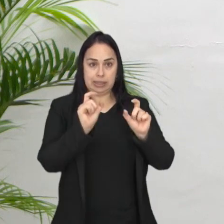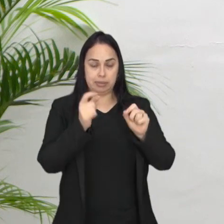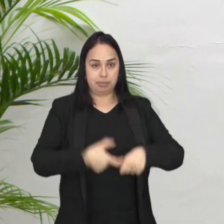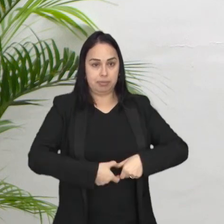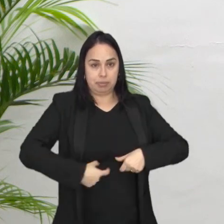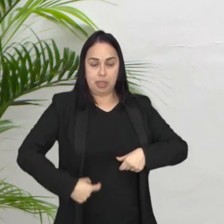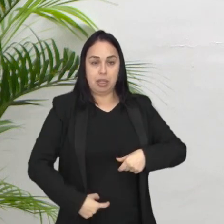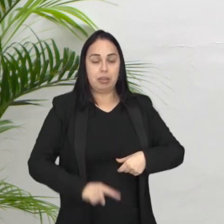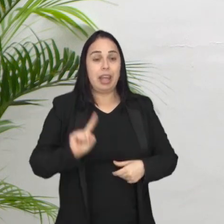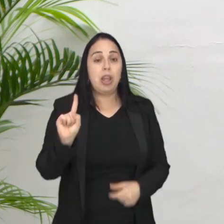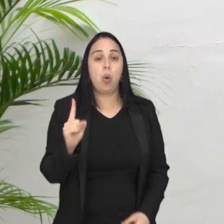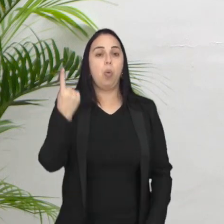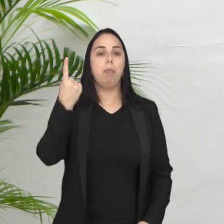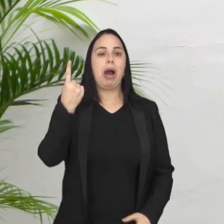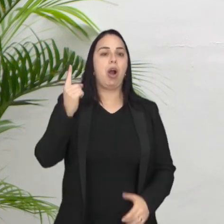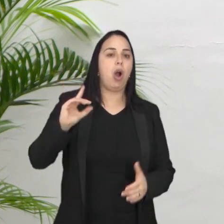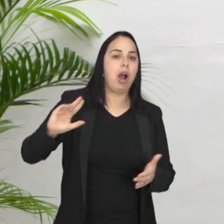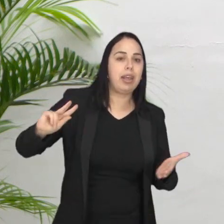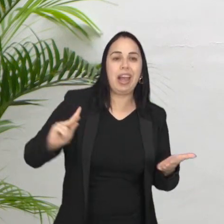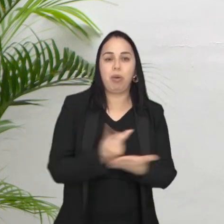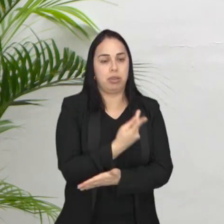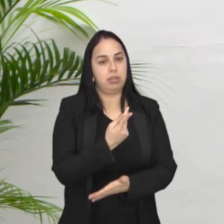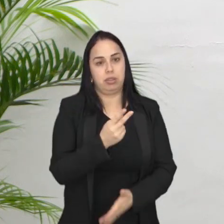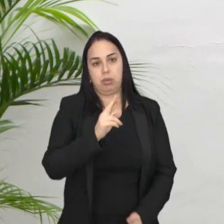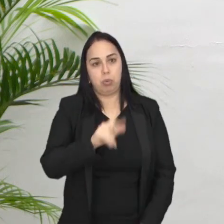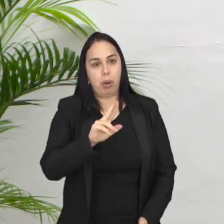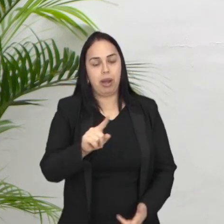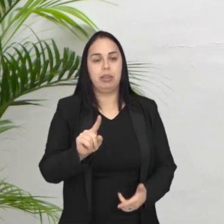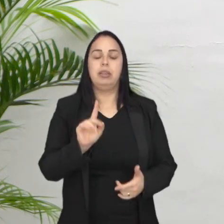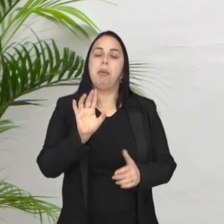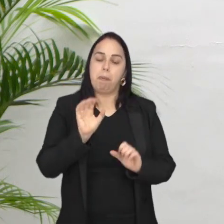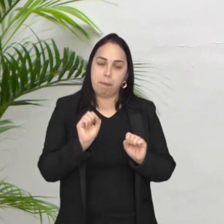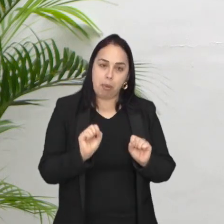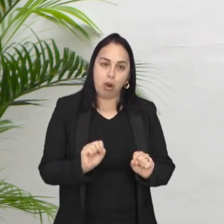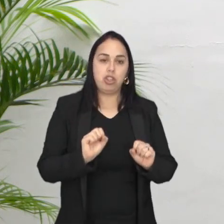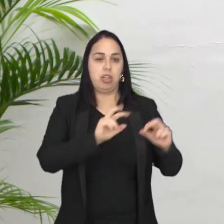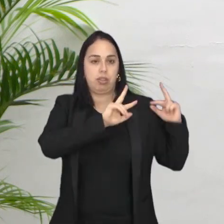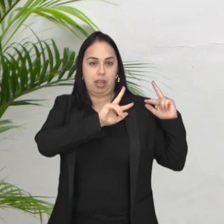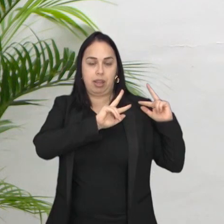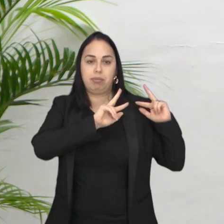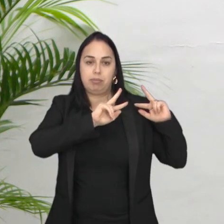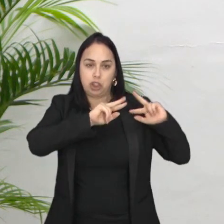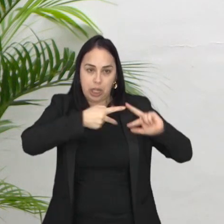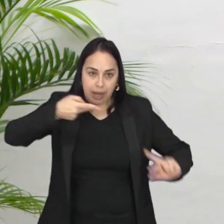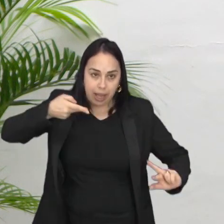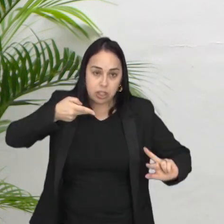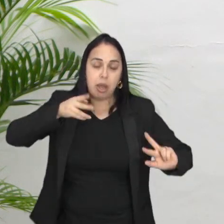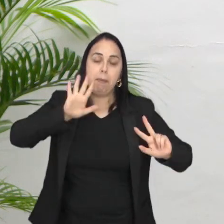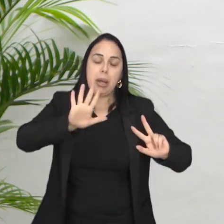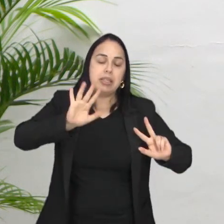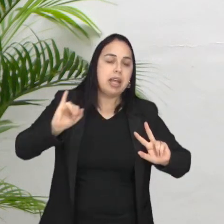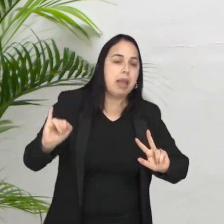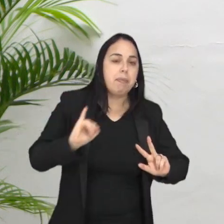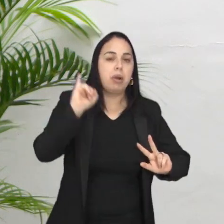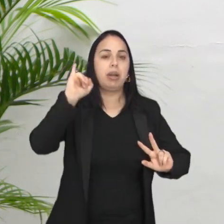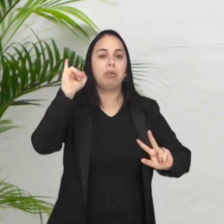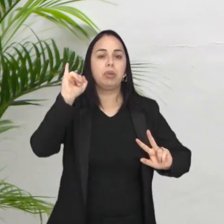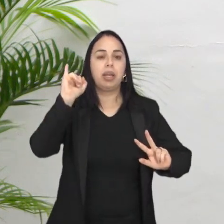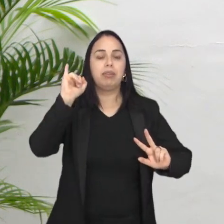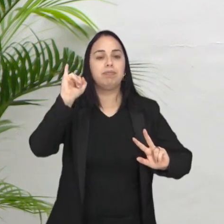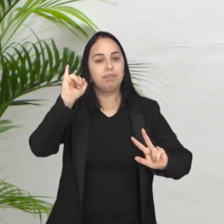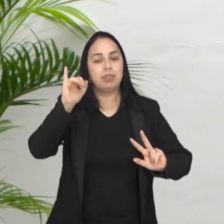intestino, como todos os cânceres, não tem um fator só relacionado. A gente tem um fator individual, genético, mas o que é